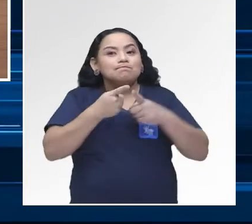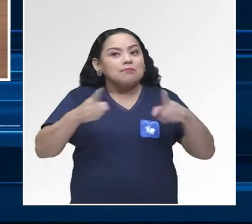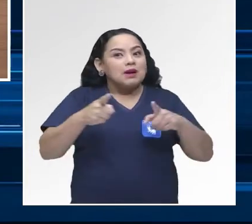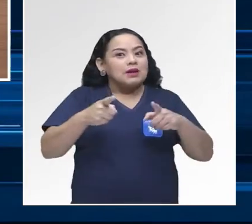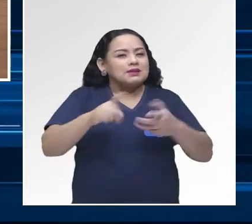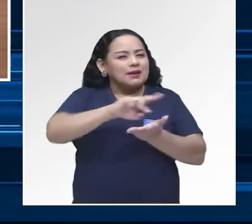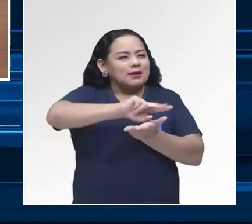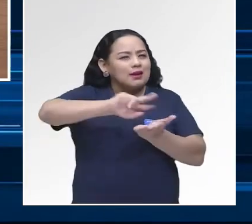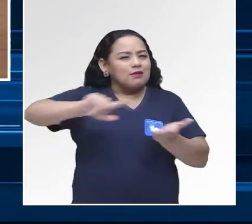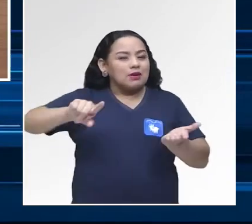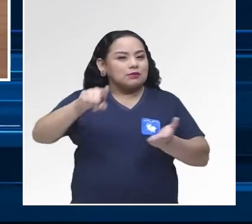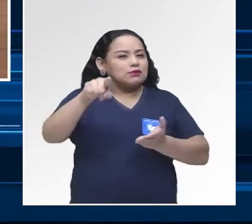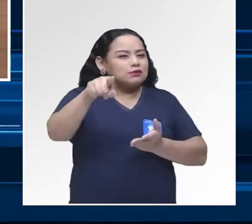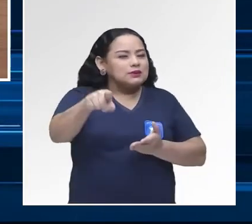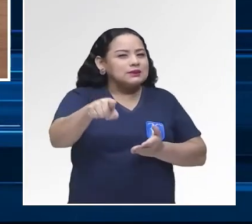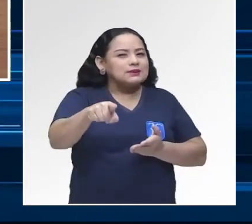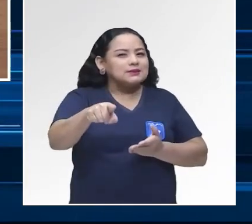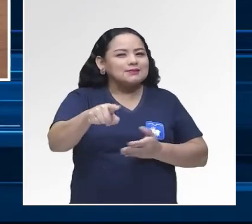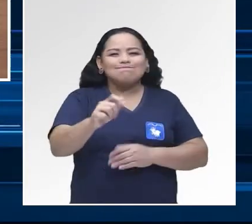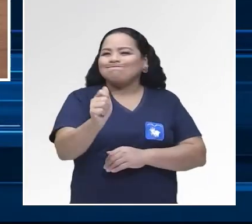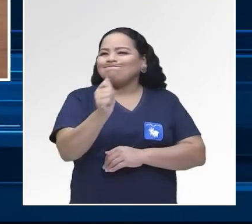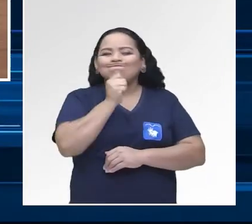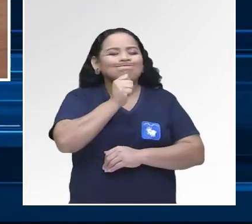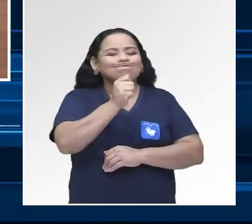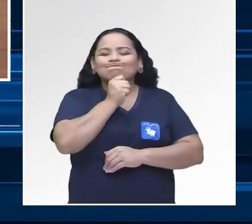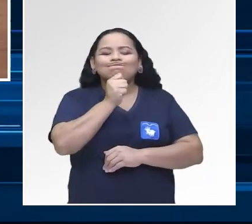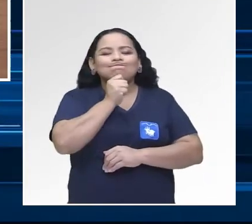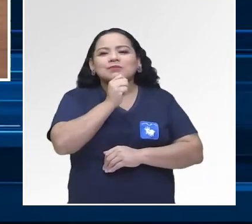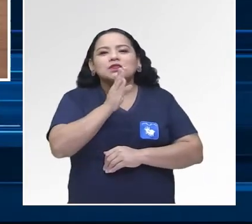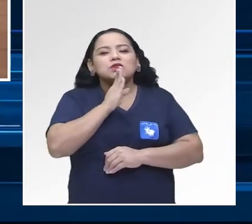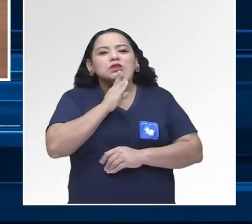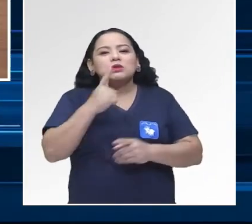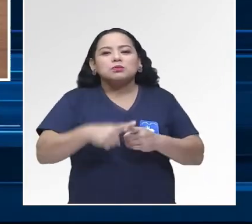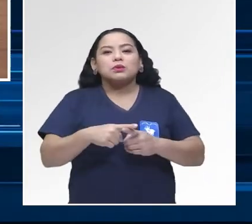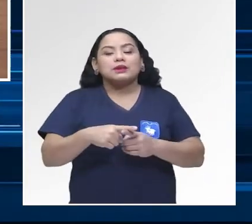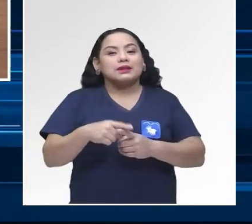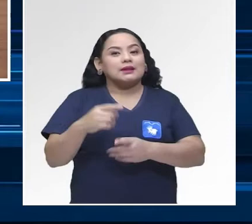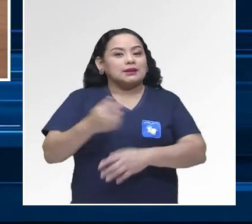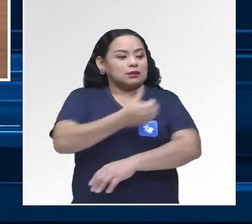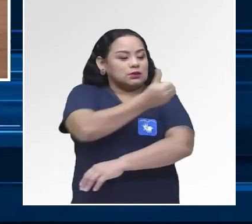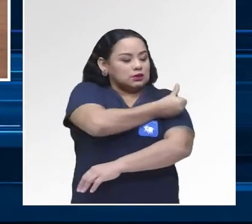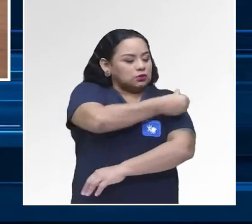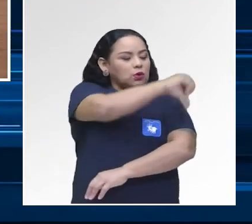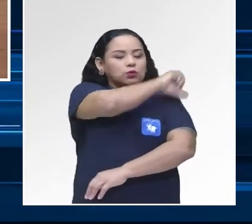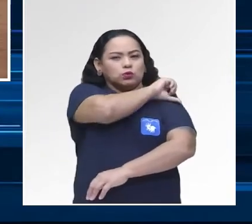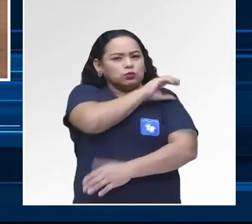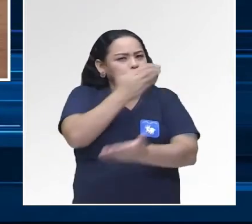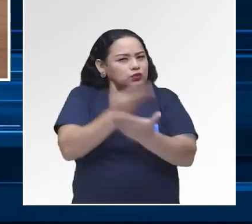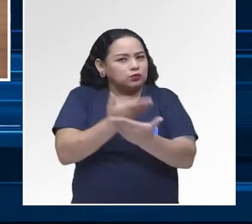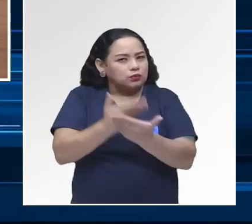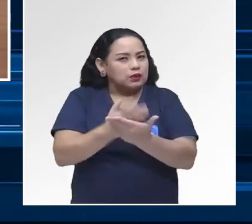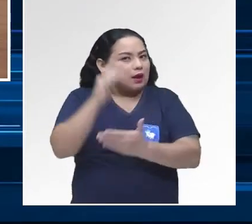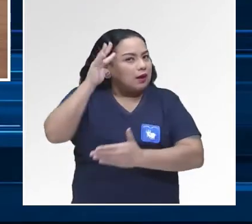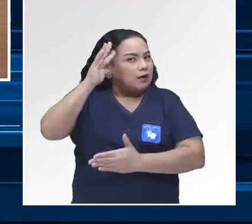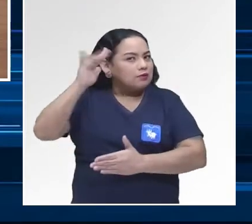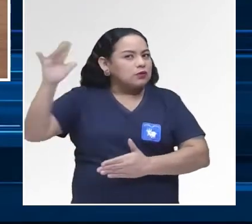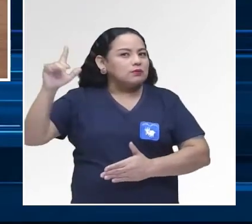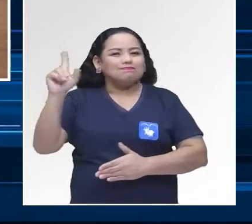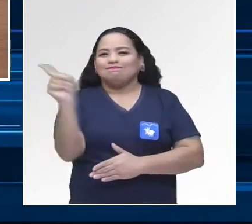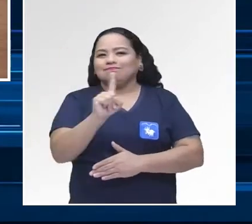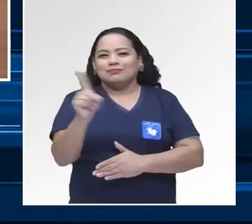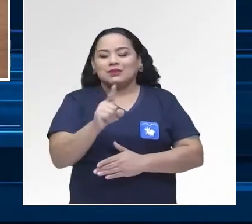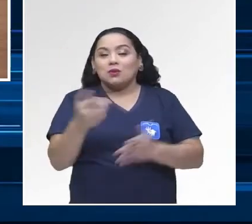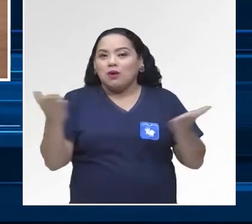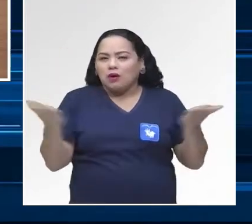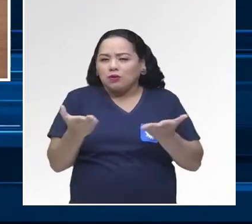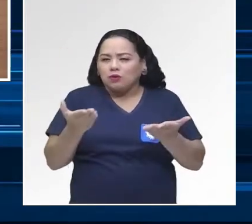maioria de vocês ainda não conhece porque ela não tem no ensino fundamental. Então vocês estão começando agora e vão conhecer o